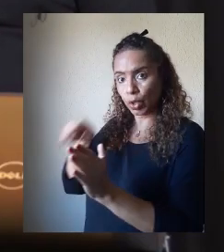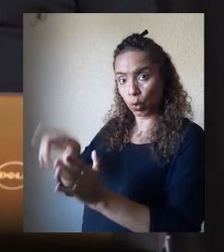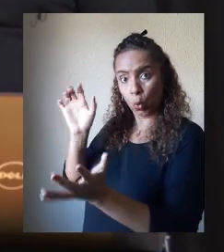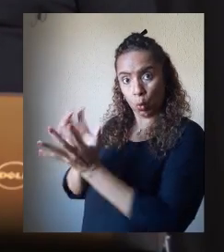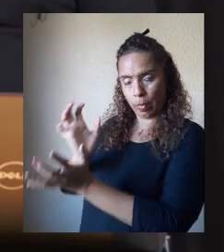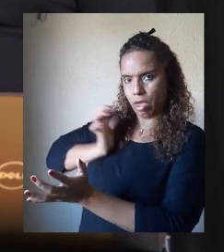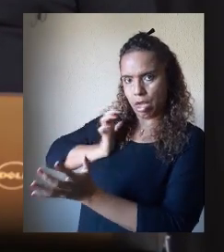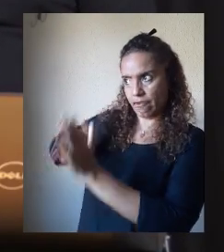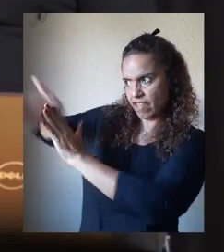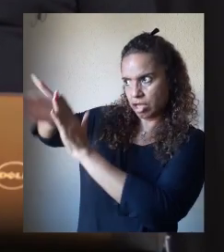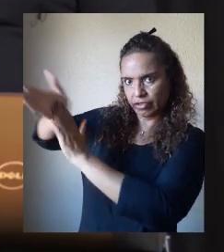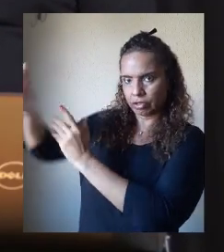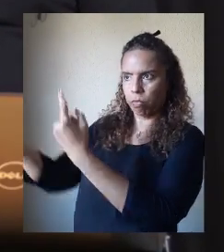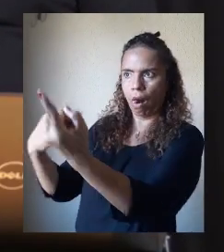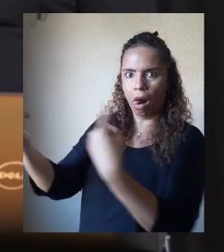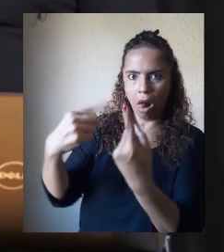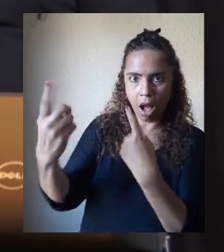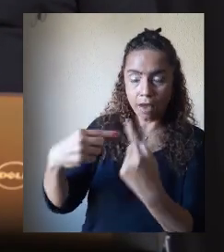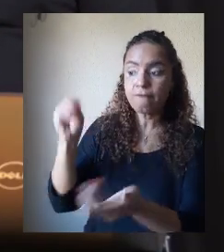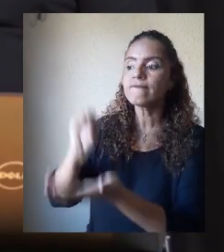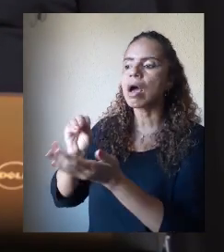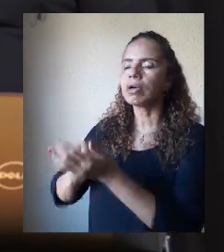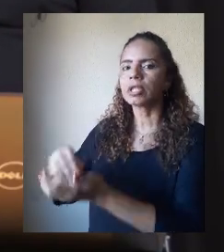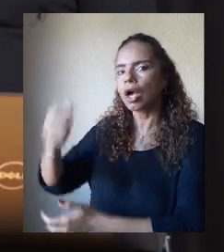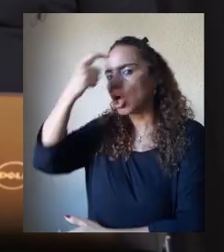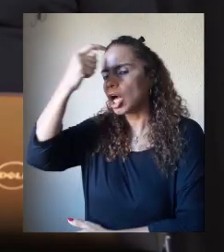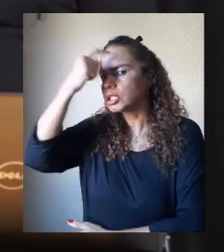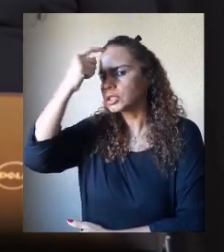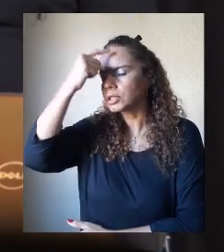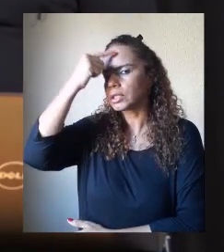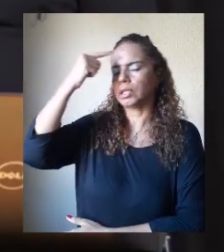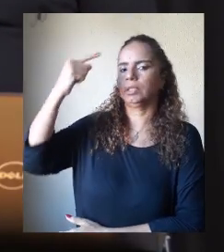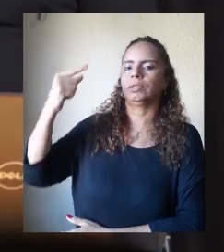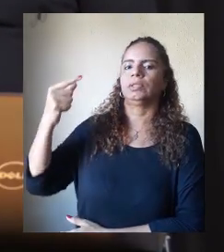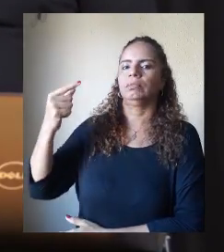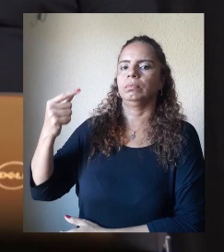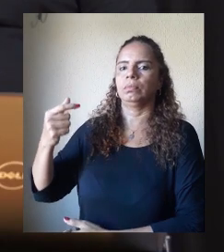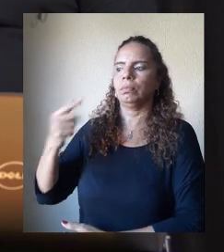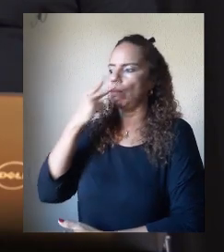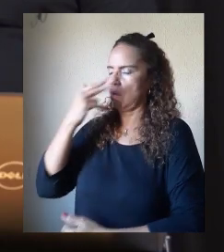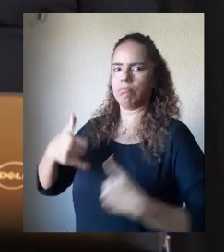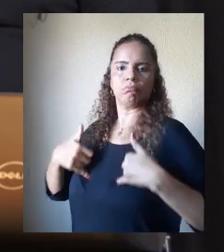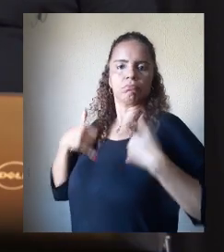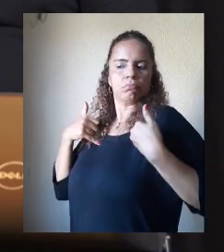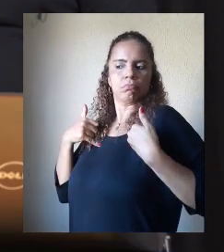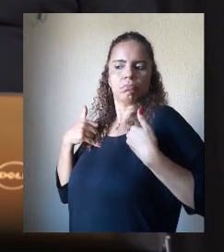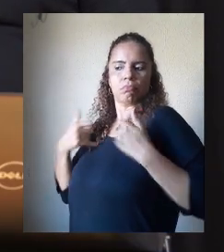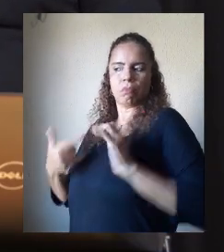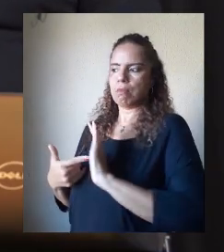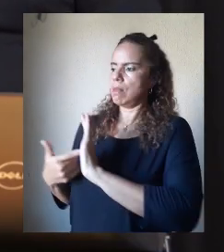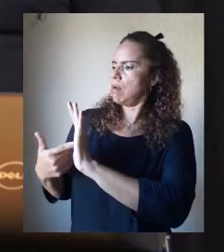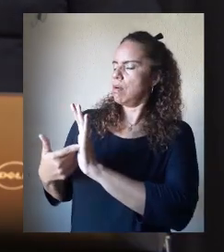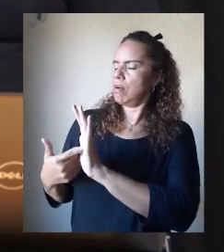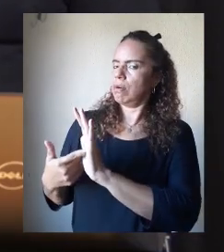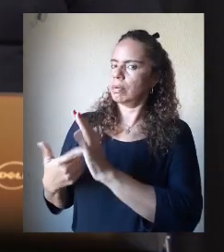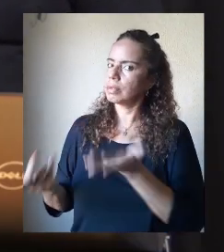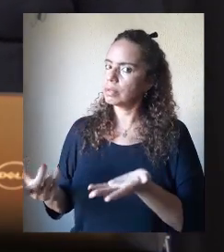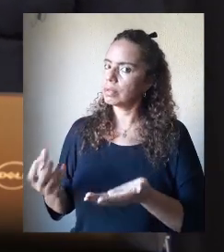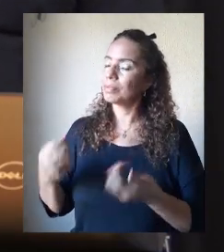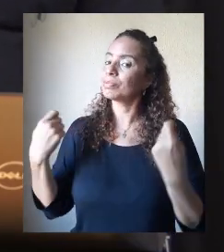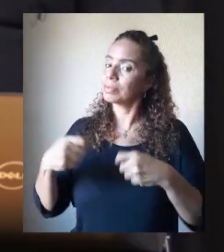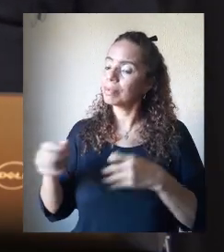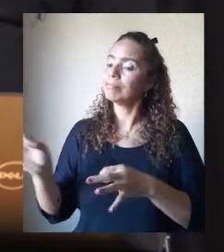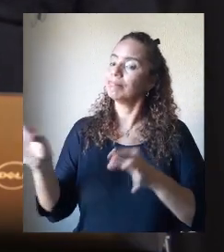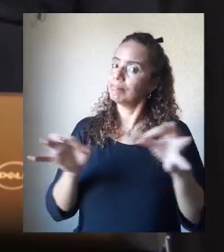né? E na hora que a população não compra a ideia, ou se ela comprar a ideia de maneira muito tardia, a gente vai perder esse timing